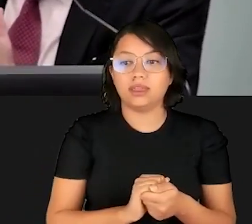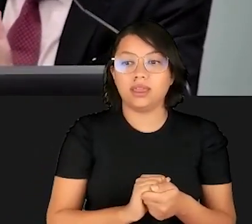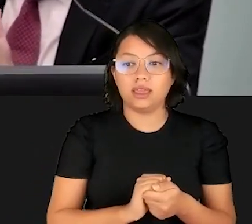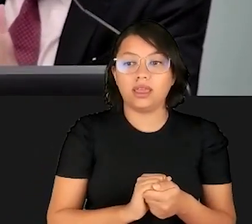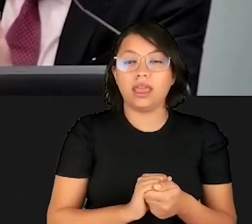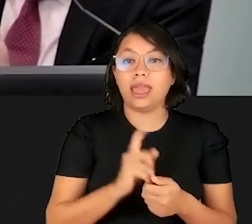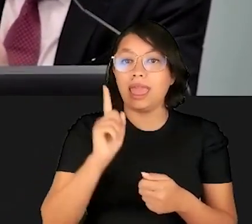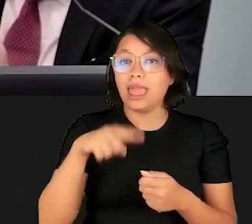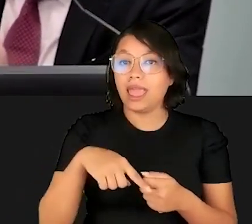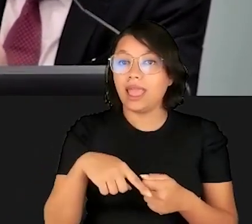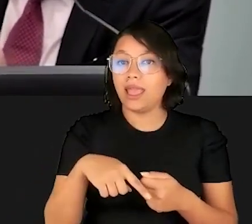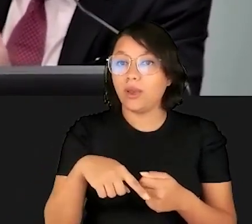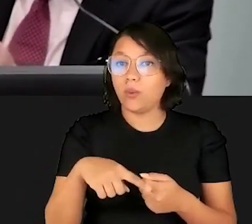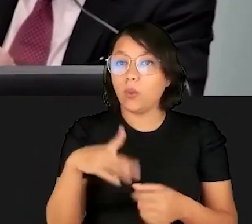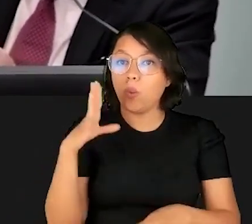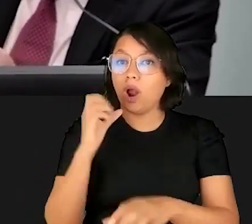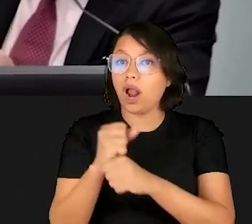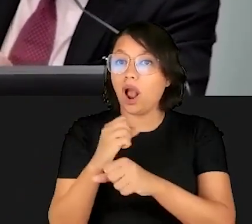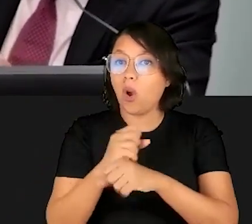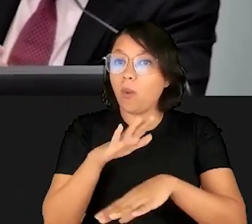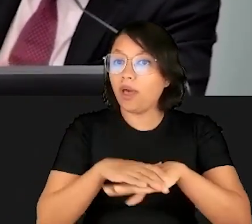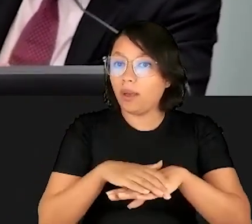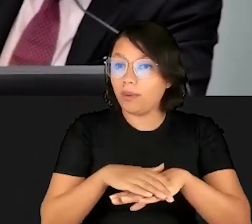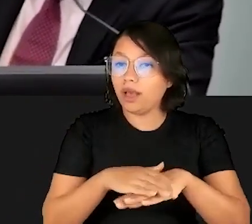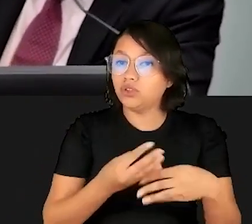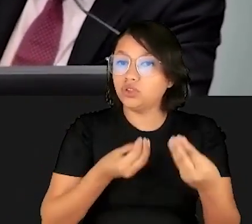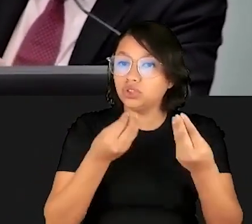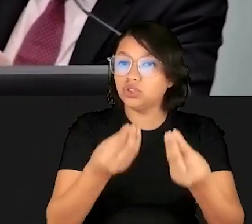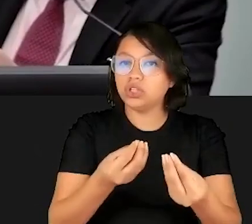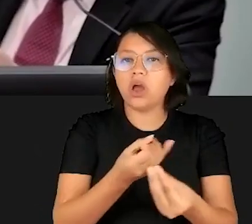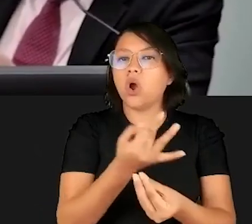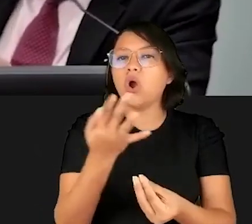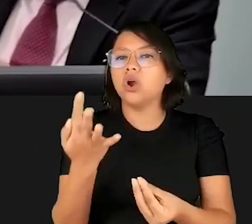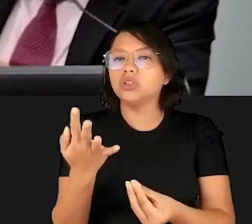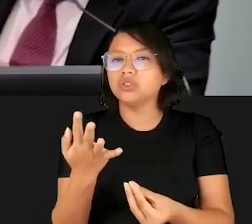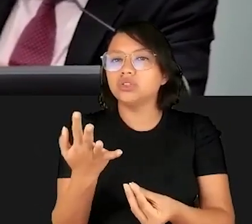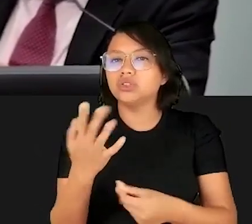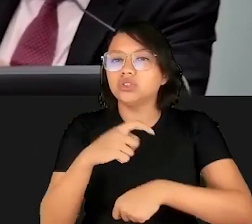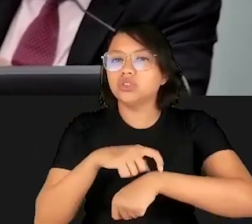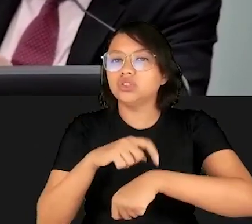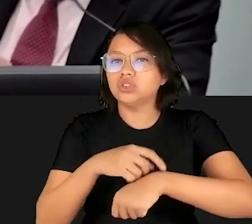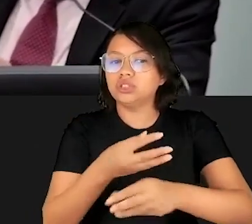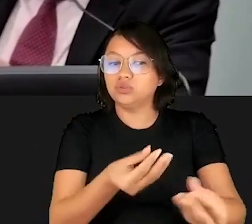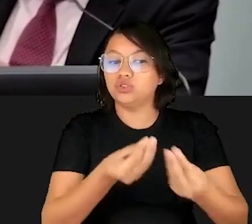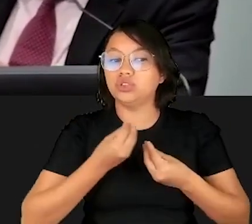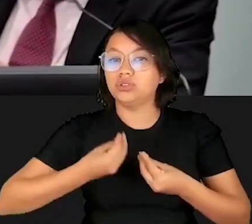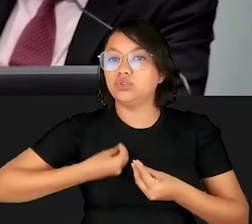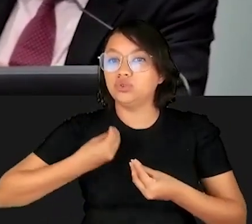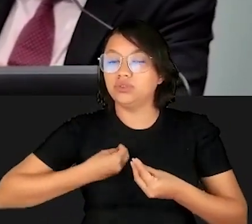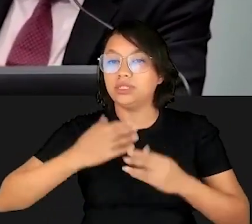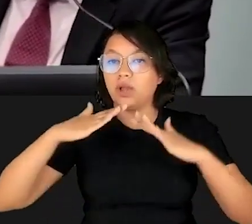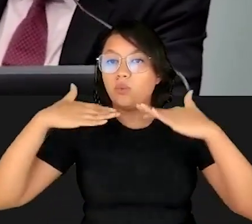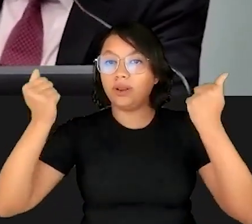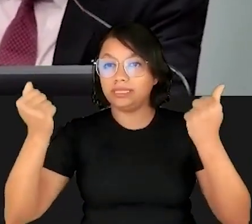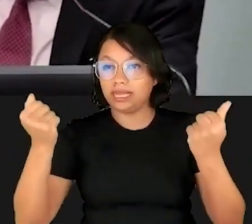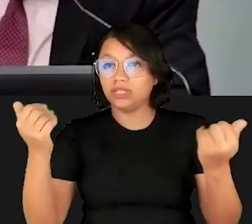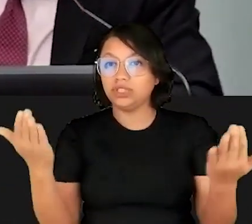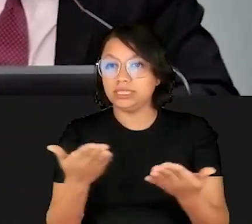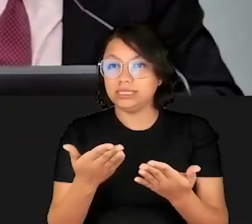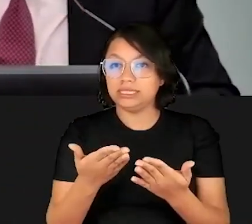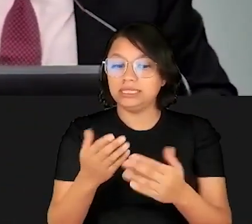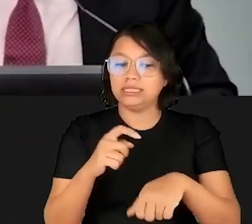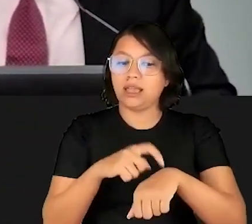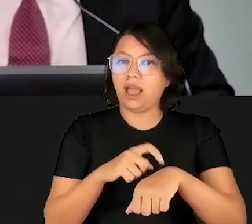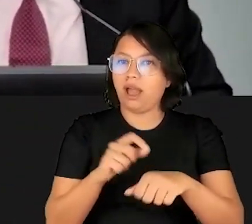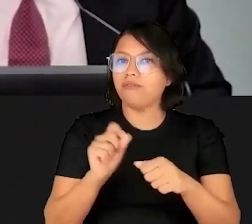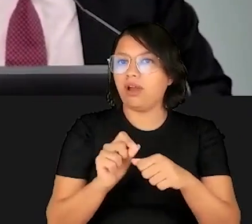cálculo matemático que pode ser feito e ele te dá, então, uma proporção de tempo de ganho-vida e a qualidade com que esse tempo é feito.